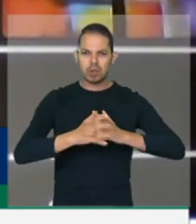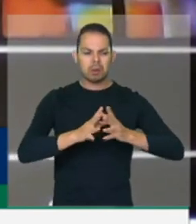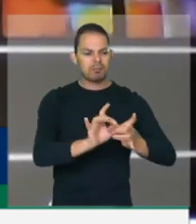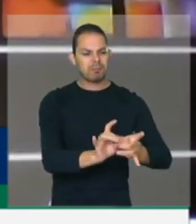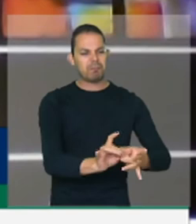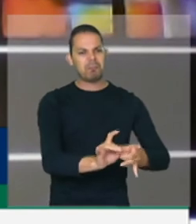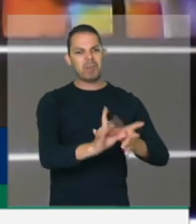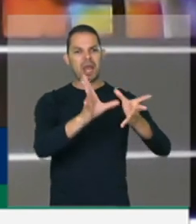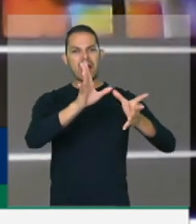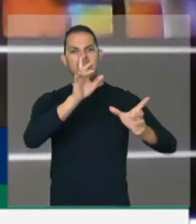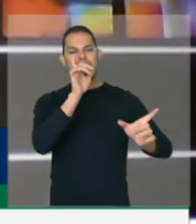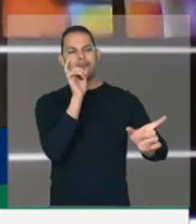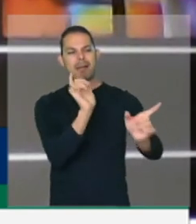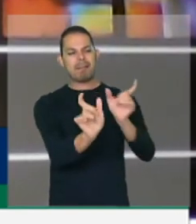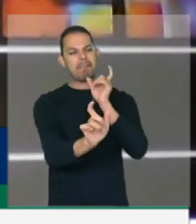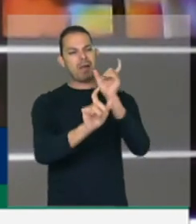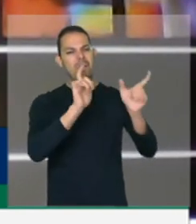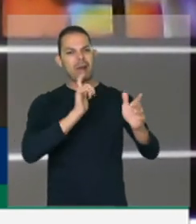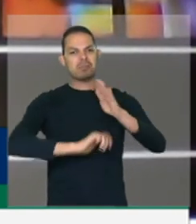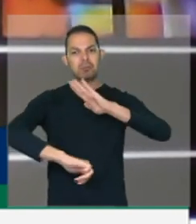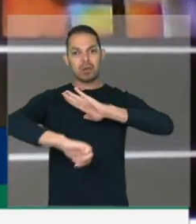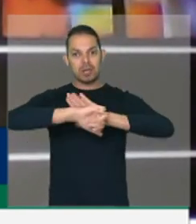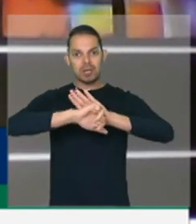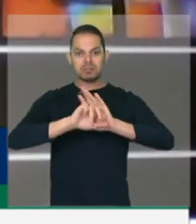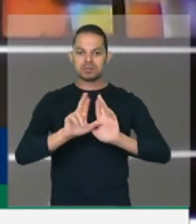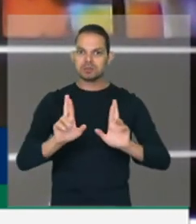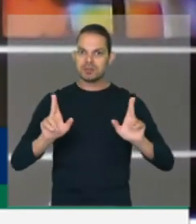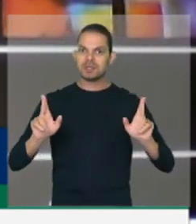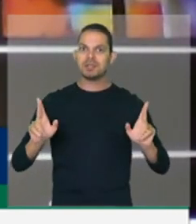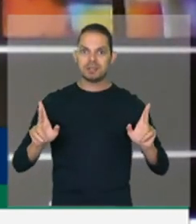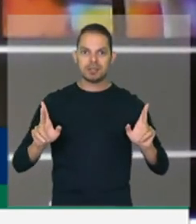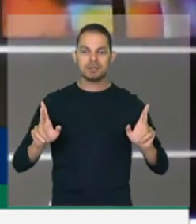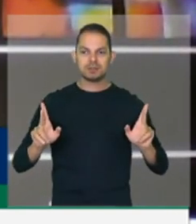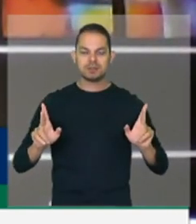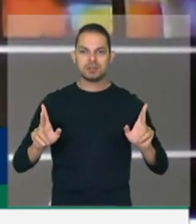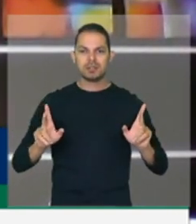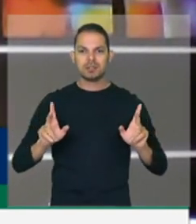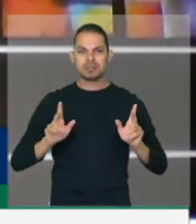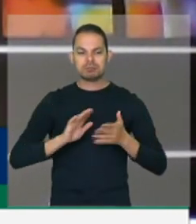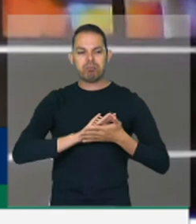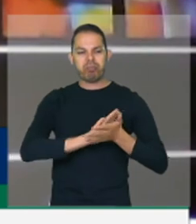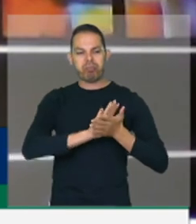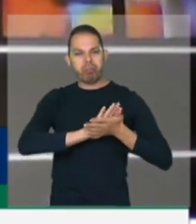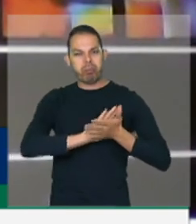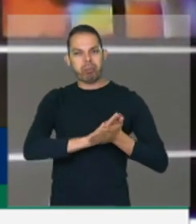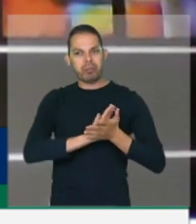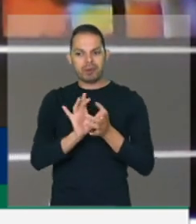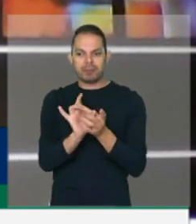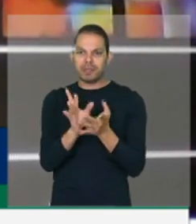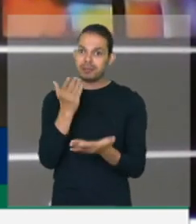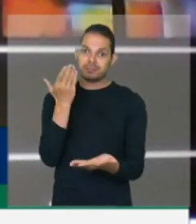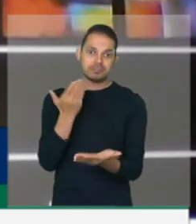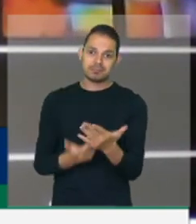permissividade para praticar o crime de extermínio da própria liberdade.